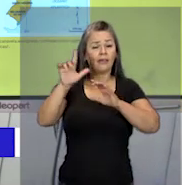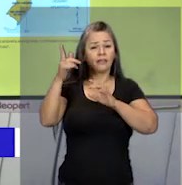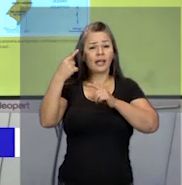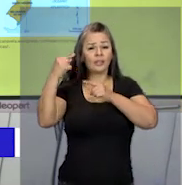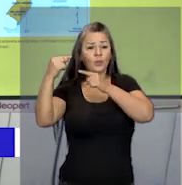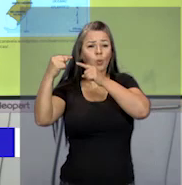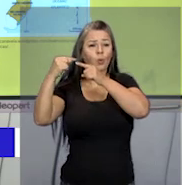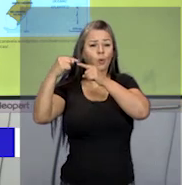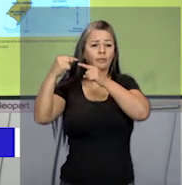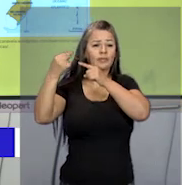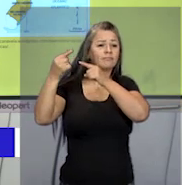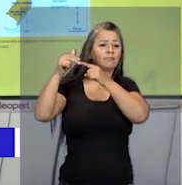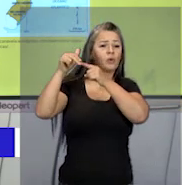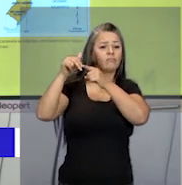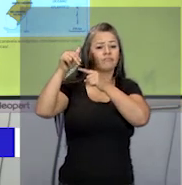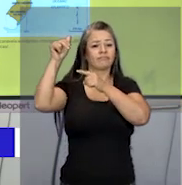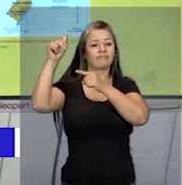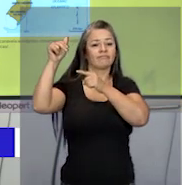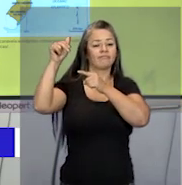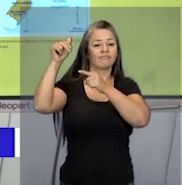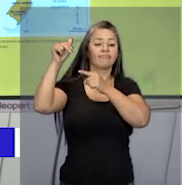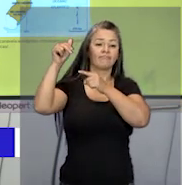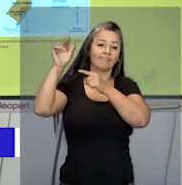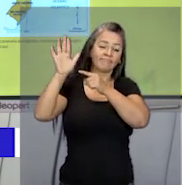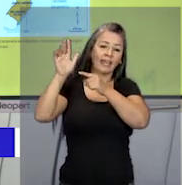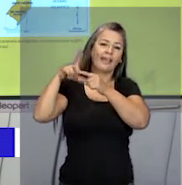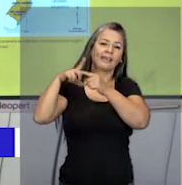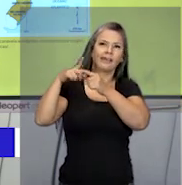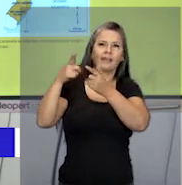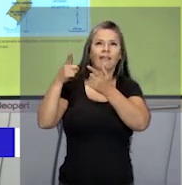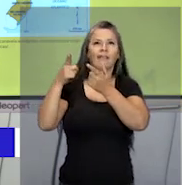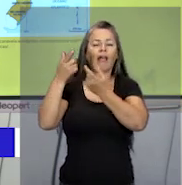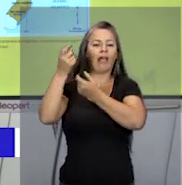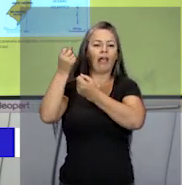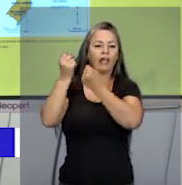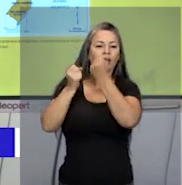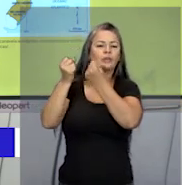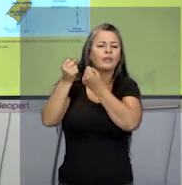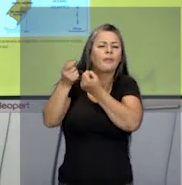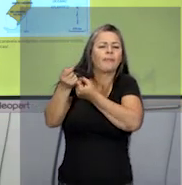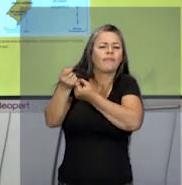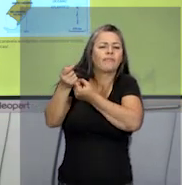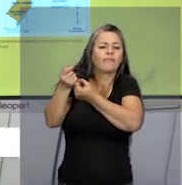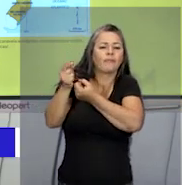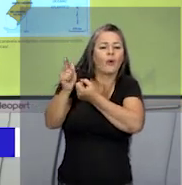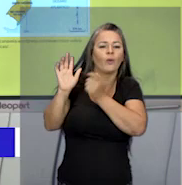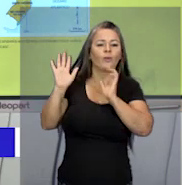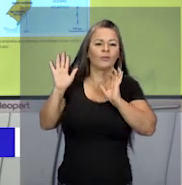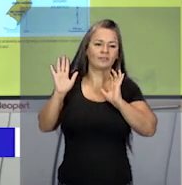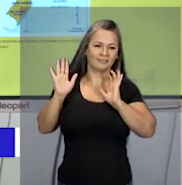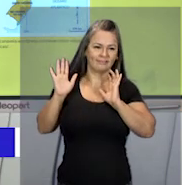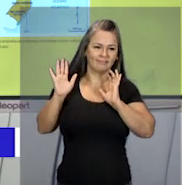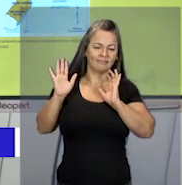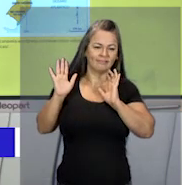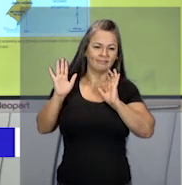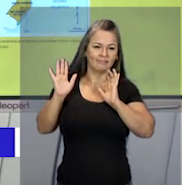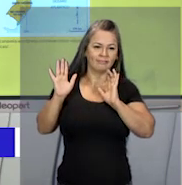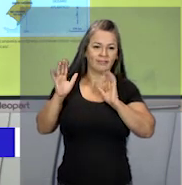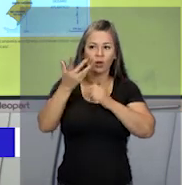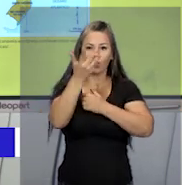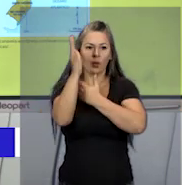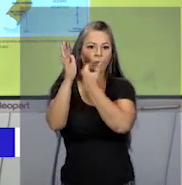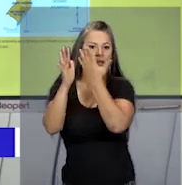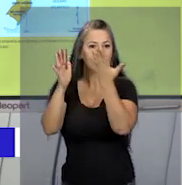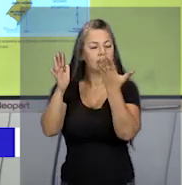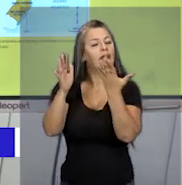estado, uma região, vamos dizer assim, menos desenvolvida economicamente, entendeu? E as questões, claro, né, do tipo de vegetação muito presente